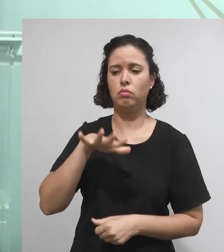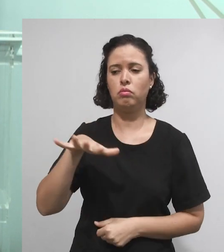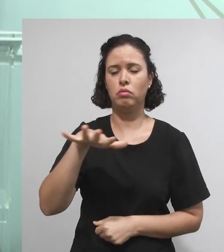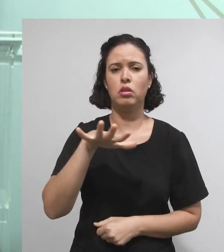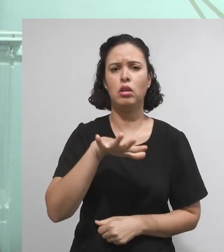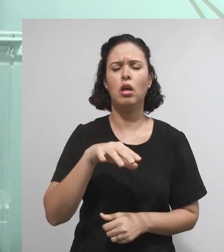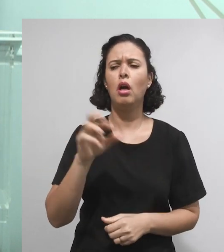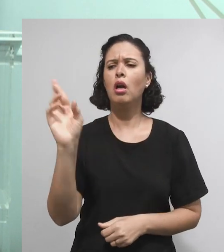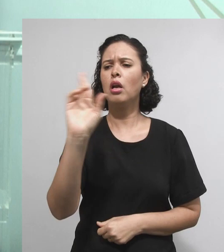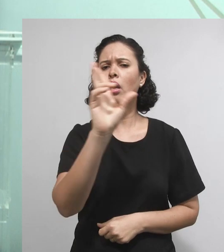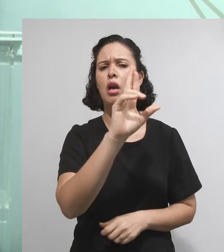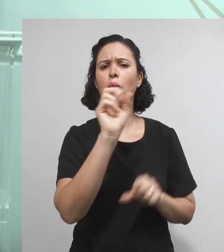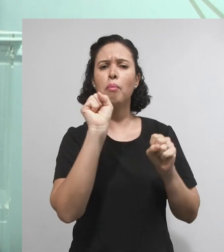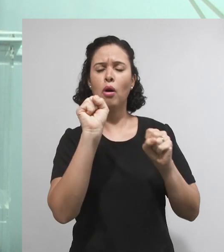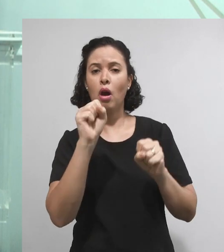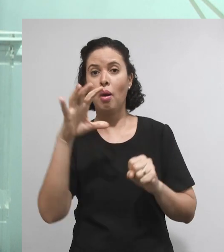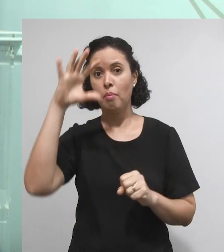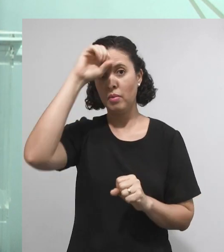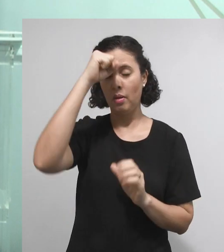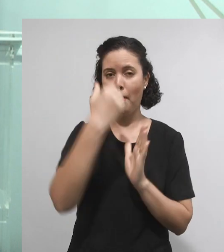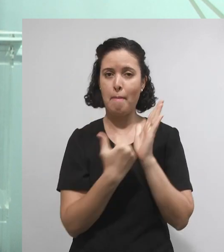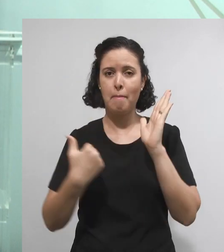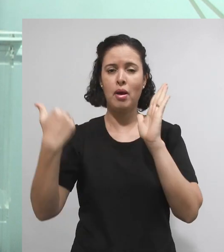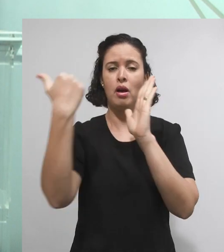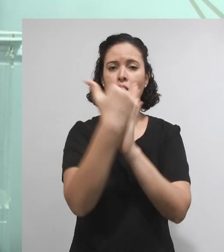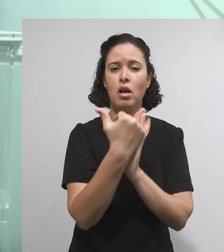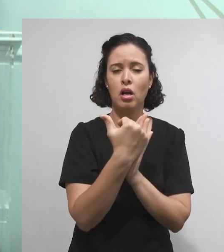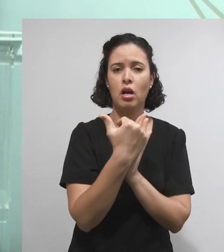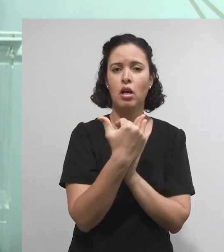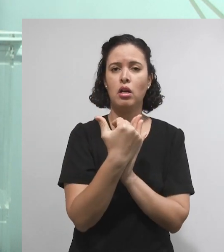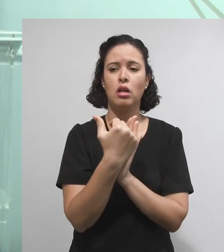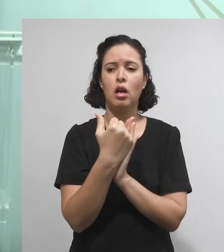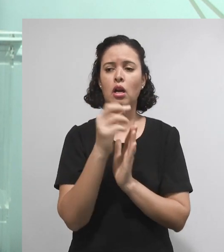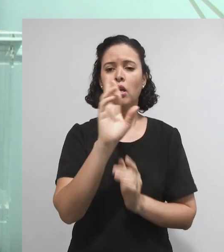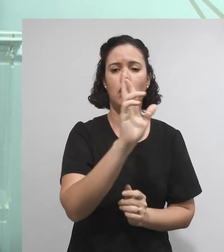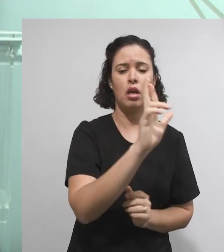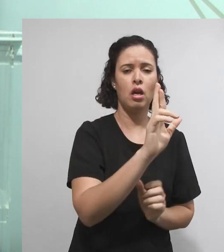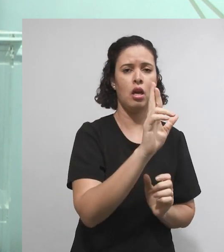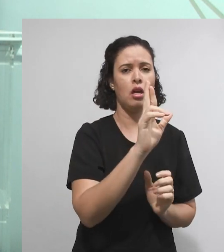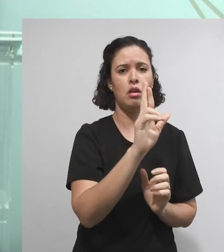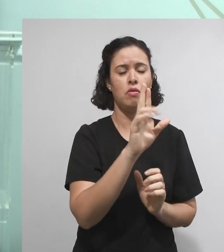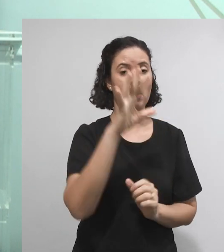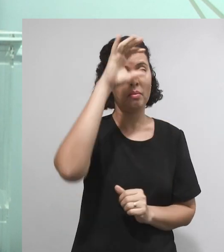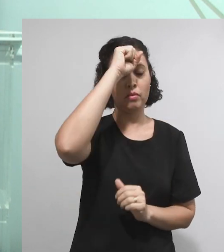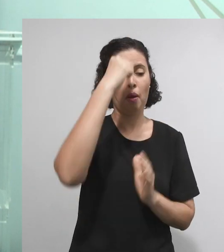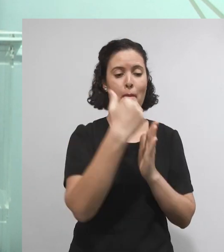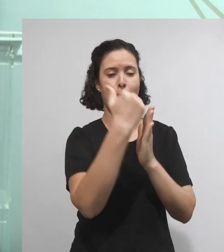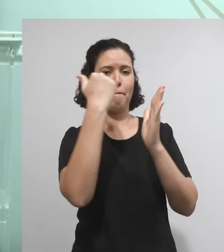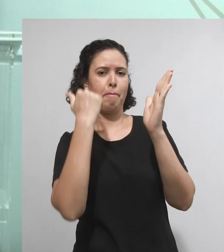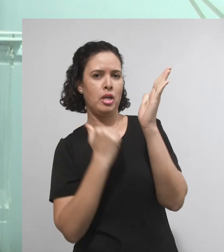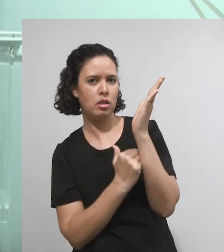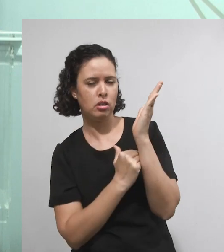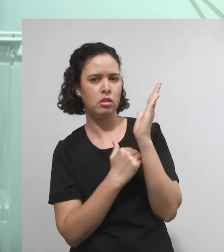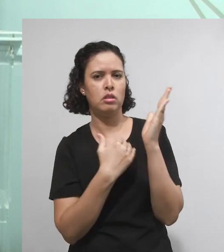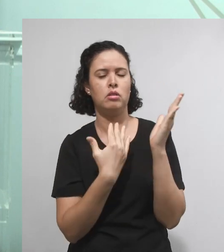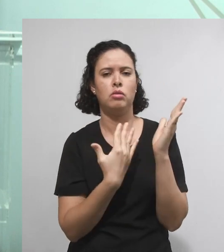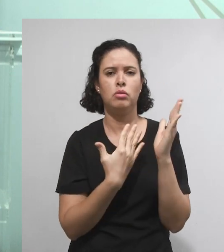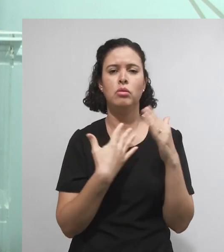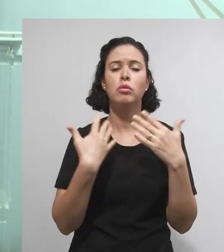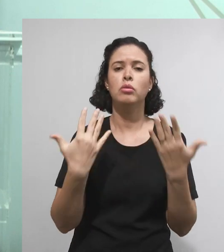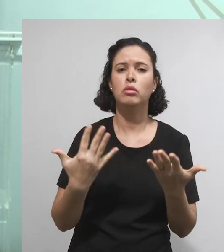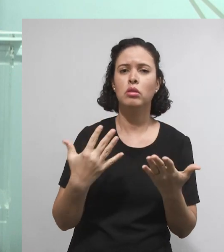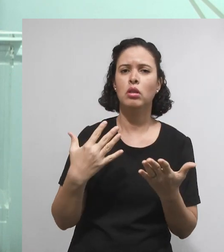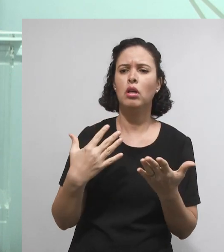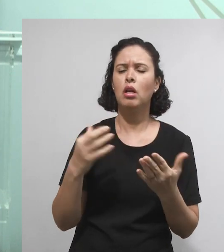Então, quem pode saber menos, quem pode saber mais, quem tem condições de acessar um conhecimento capaz de